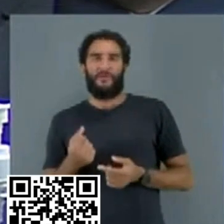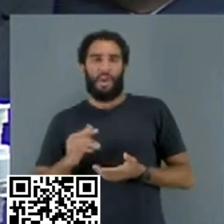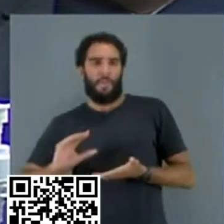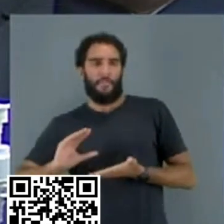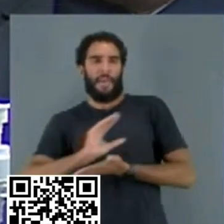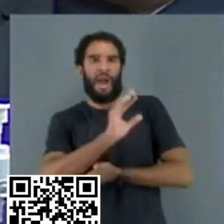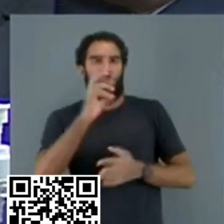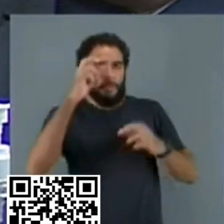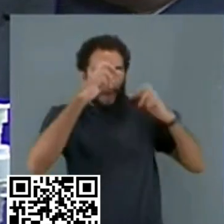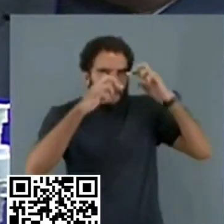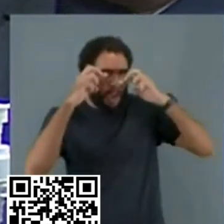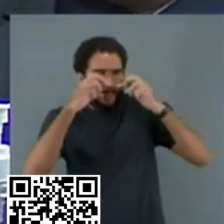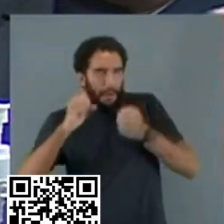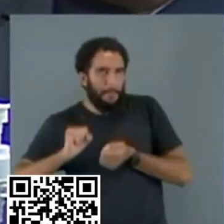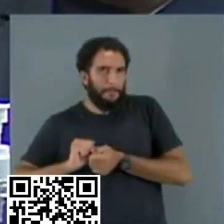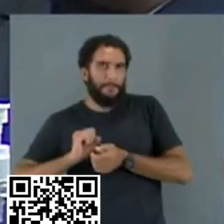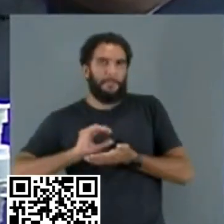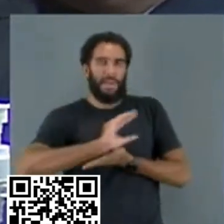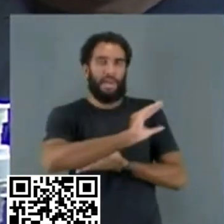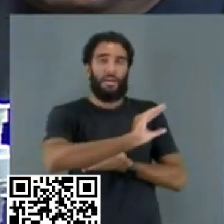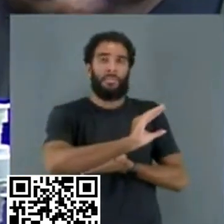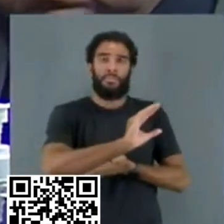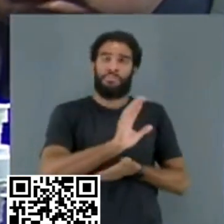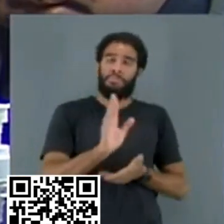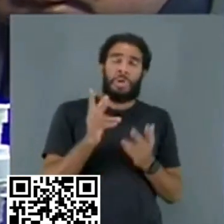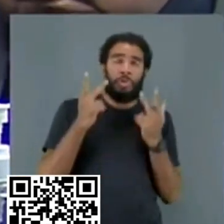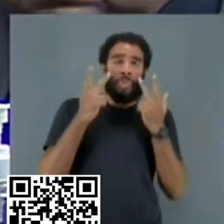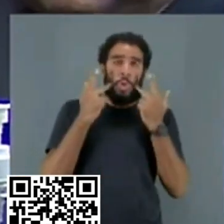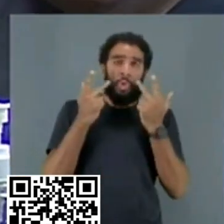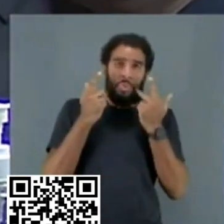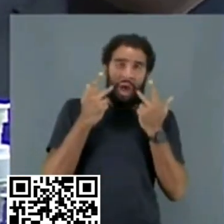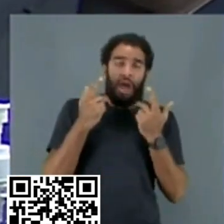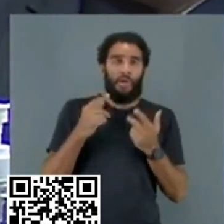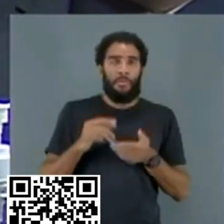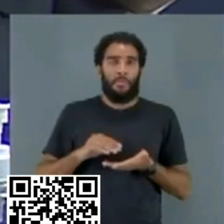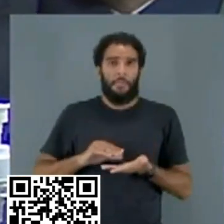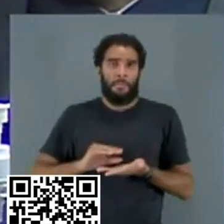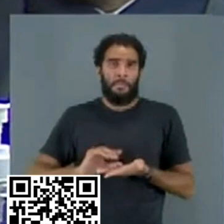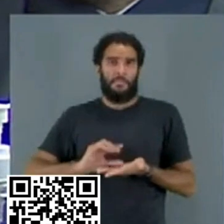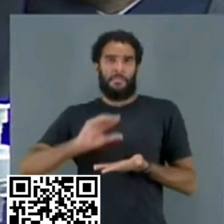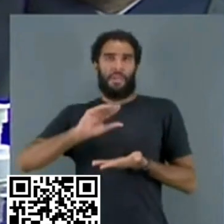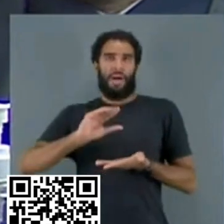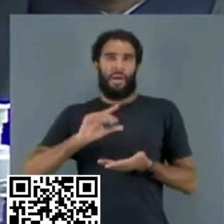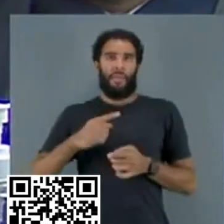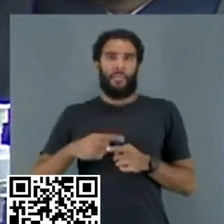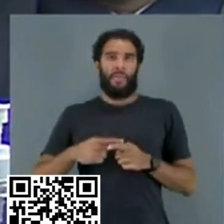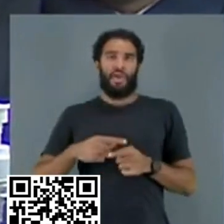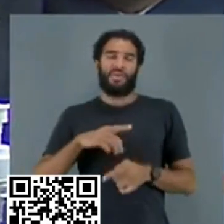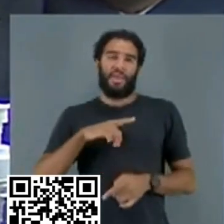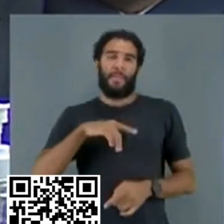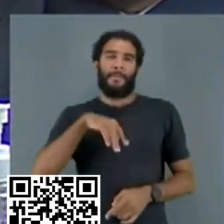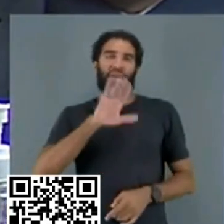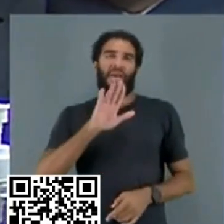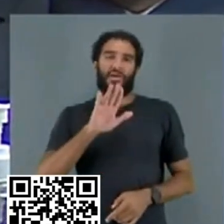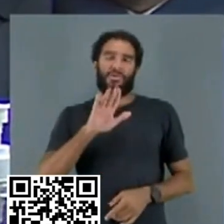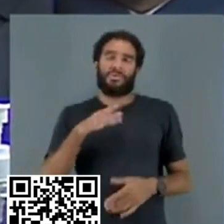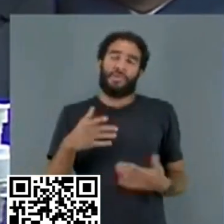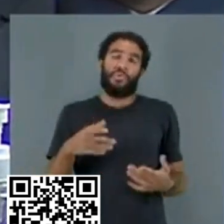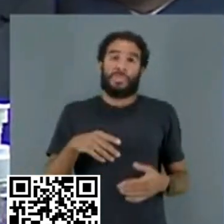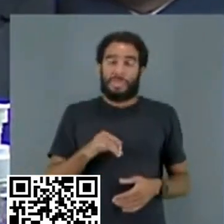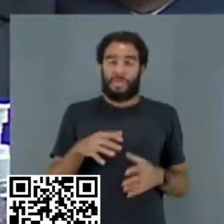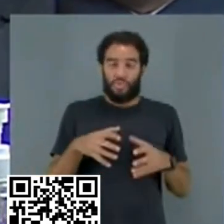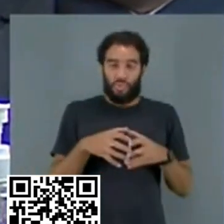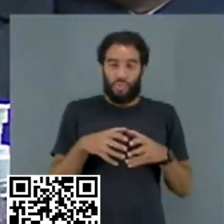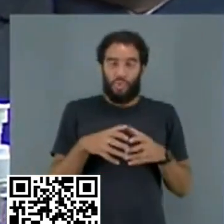operação. Seria natural que lá se encaminhasse o maior, porque se tem o maior efetivo, é natural que em número absoluto, quando você bota